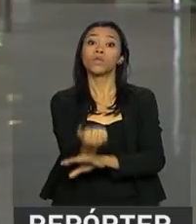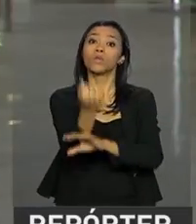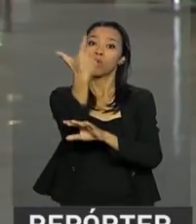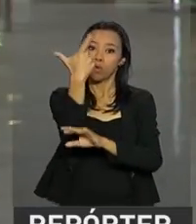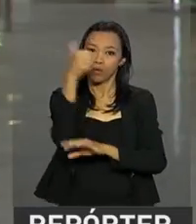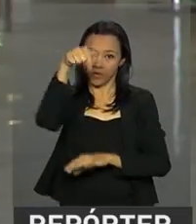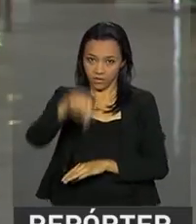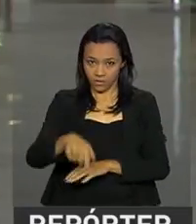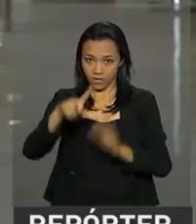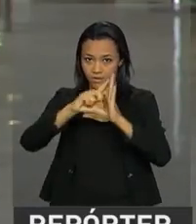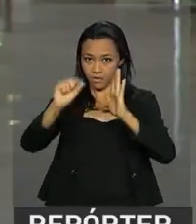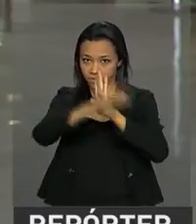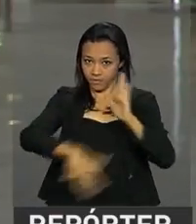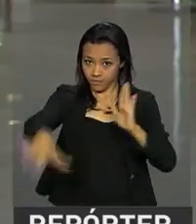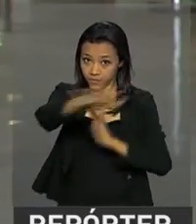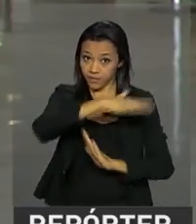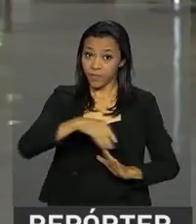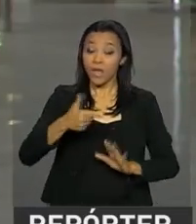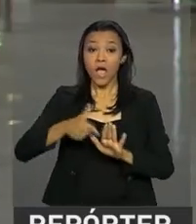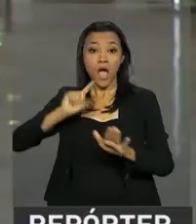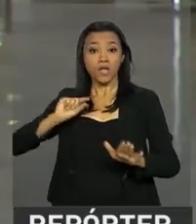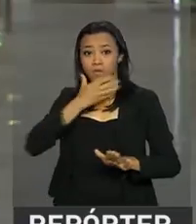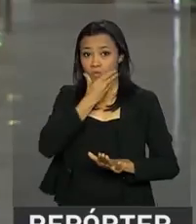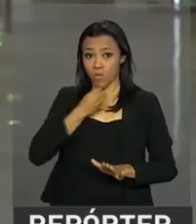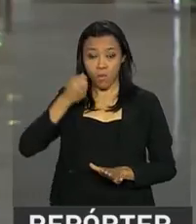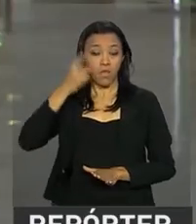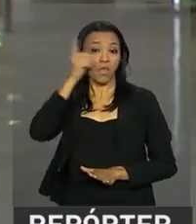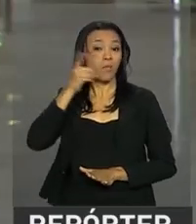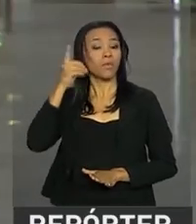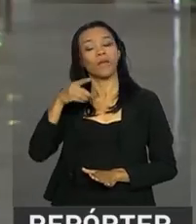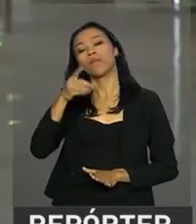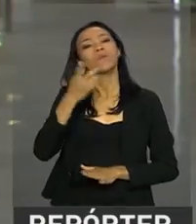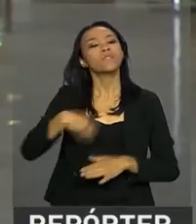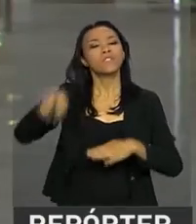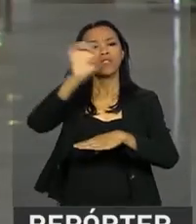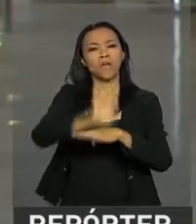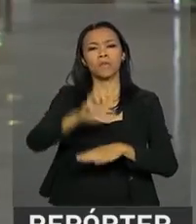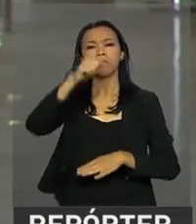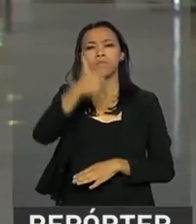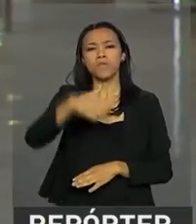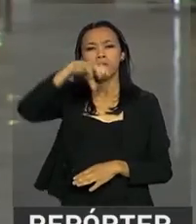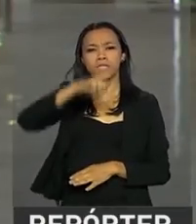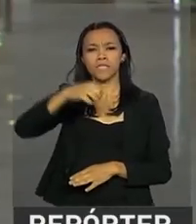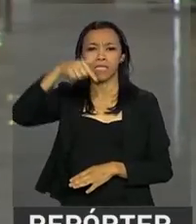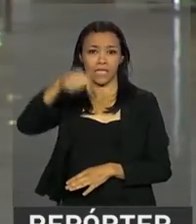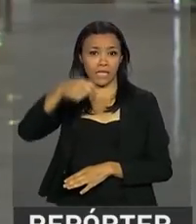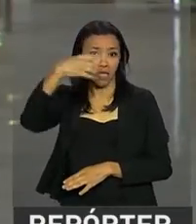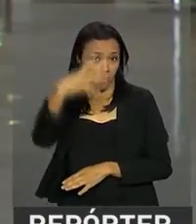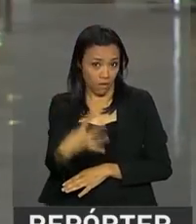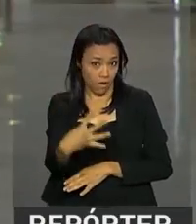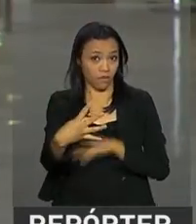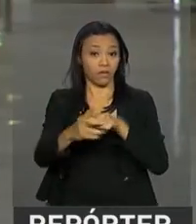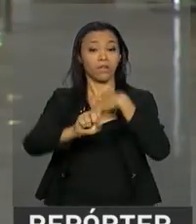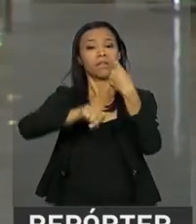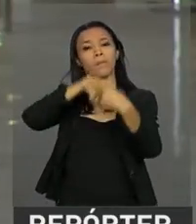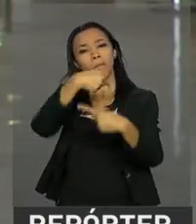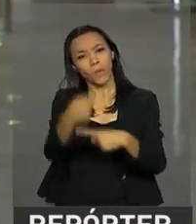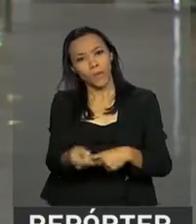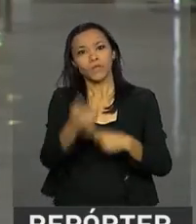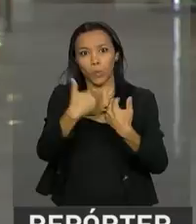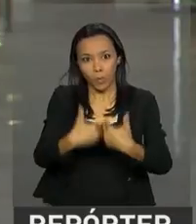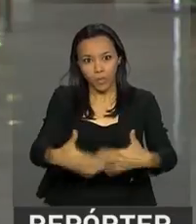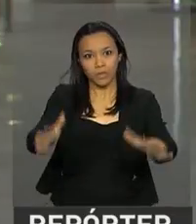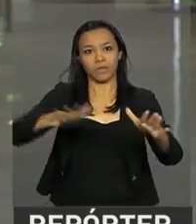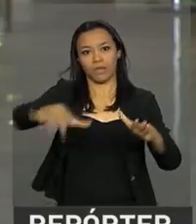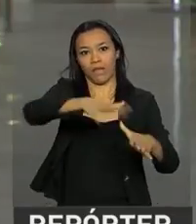Planalto. Roberto Freire foi eleito deputado estadual em Pernambuco em 1974 pelo MDB, aí ele começou sua carreira